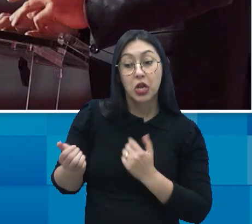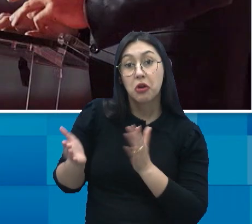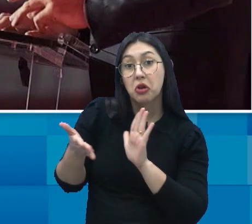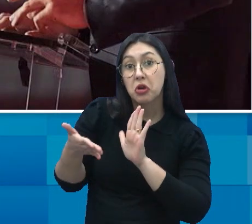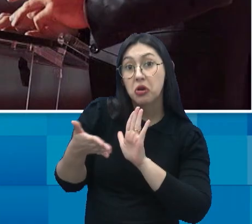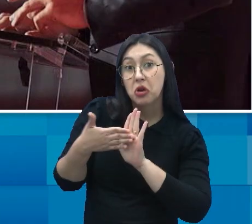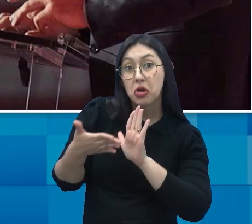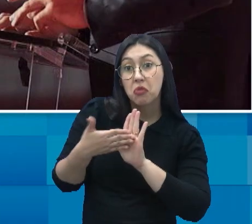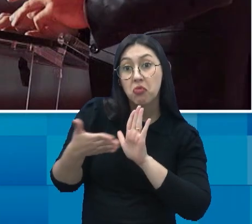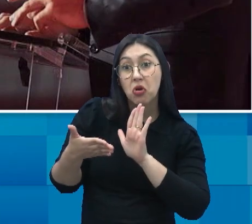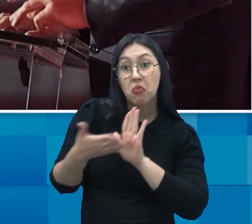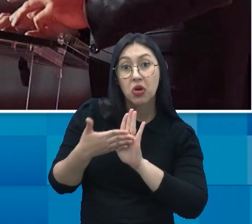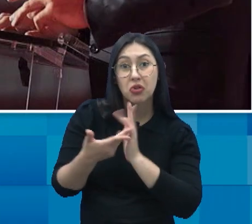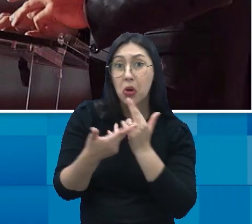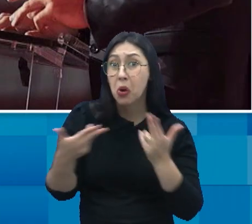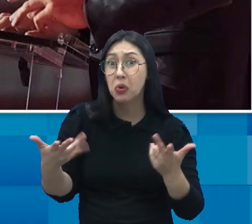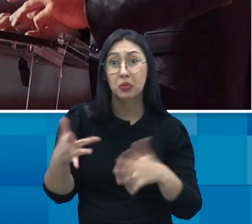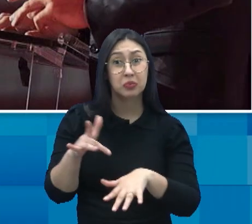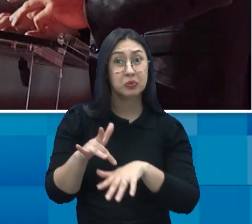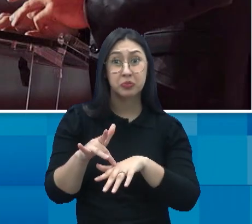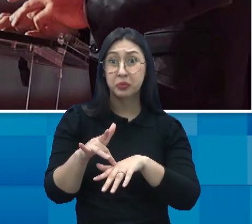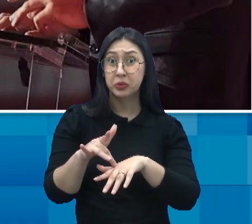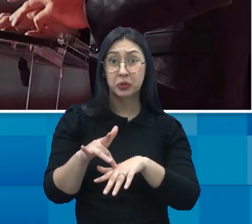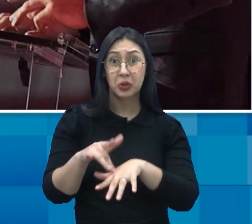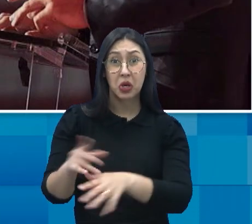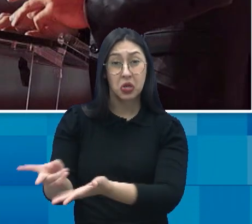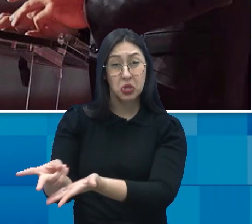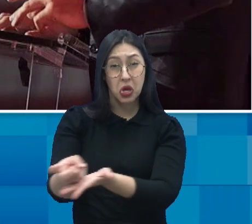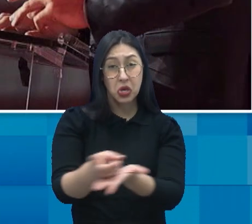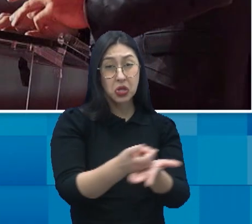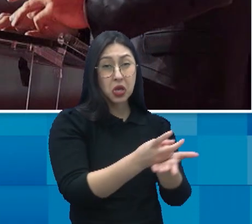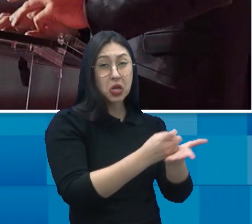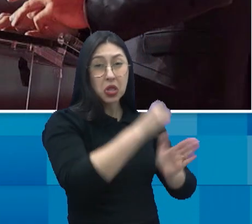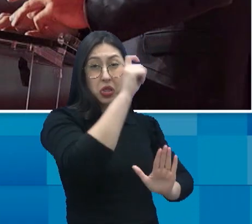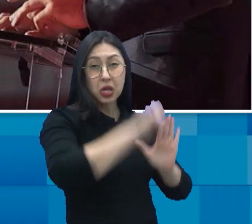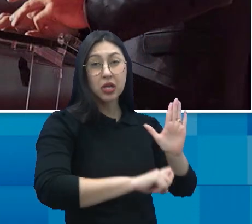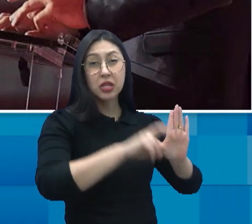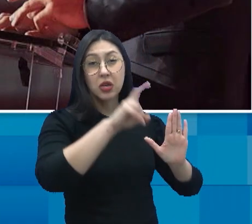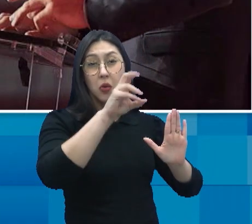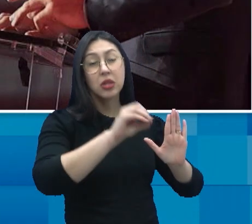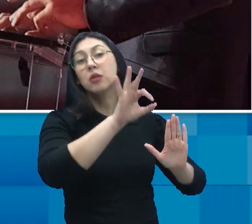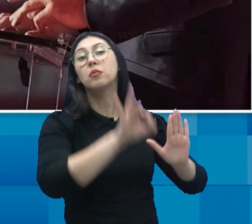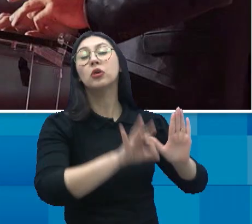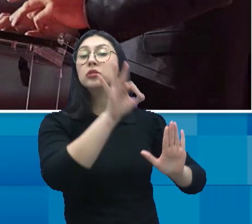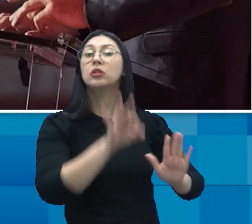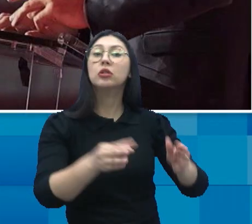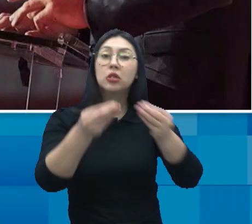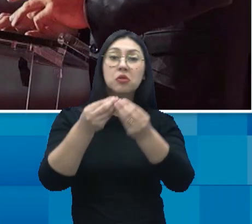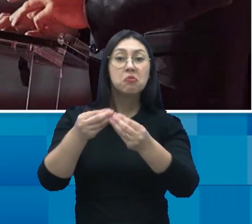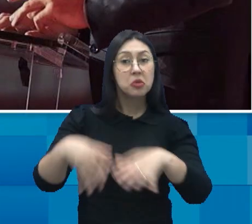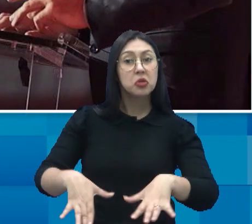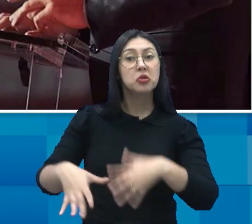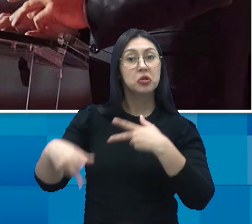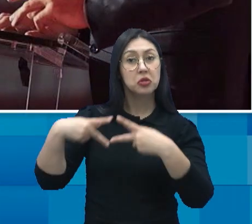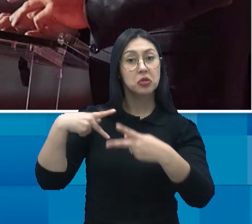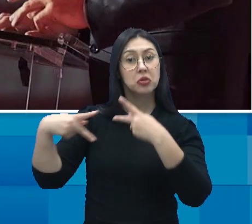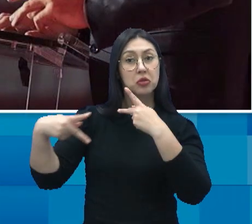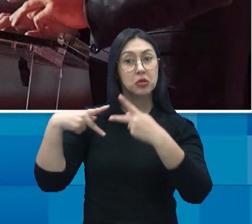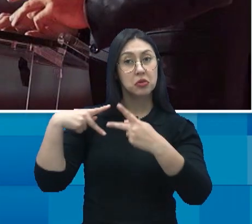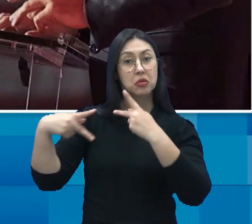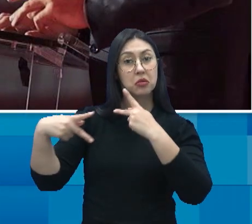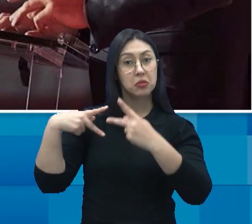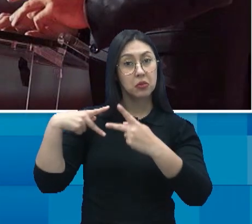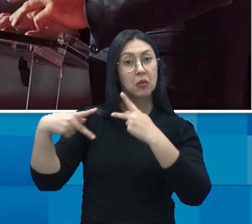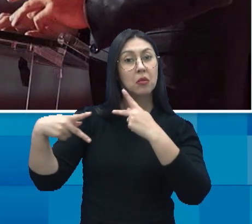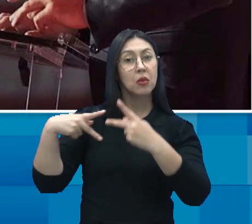absurdas medidas. Tarifaço de 50%, que atingiria em cheio São José dos